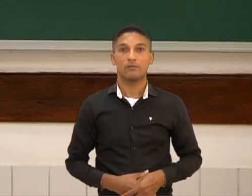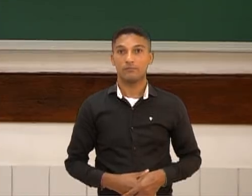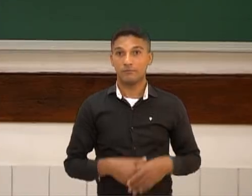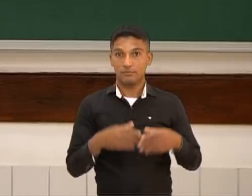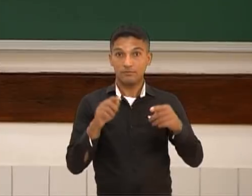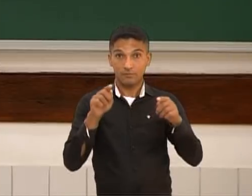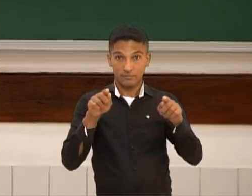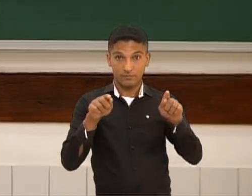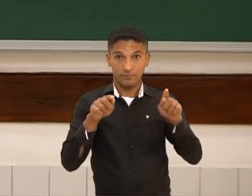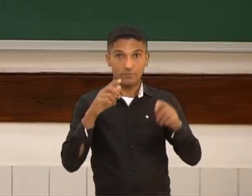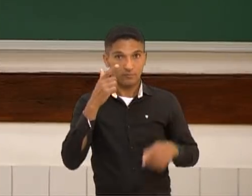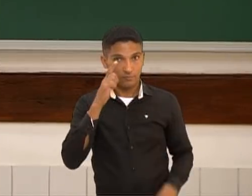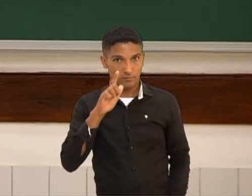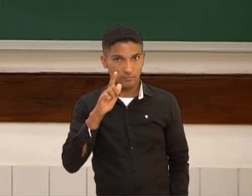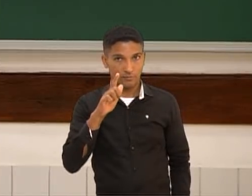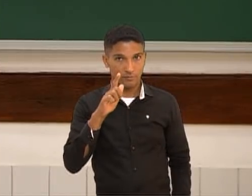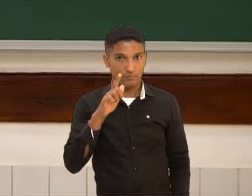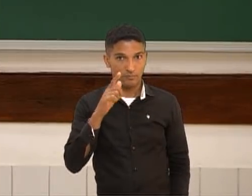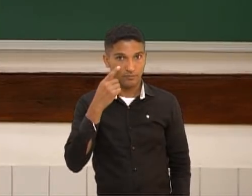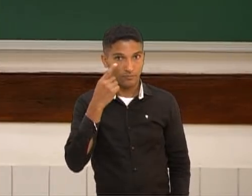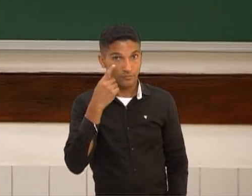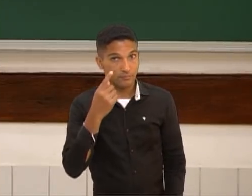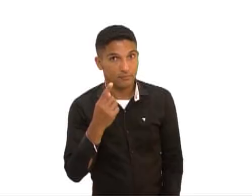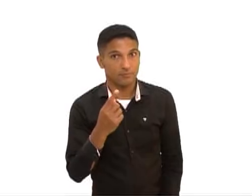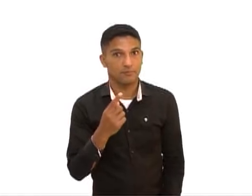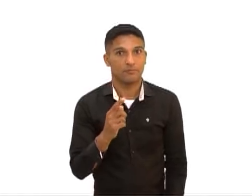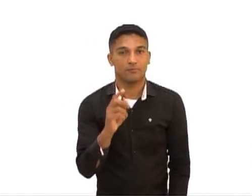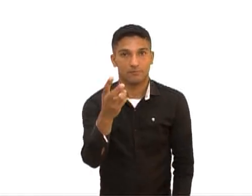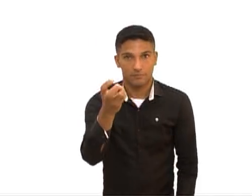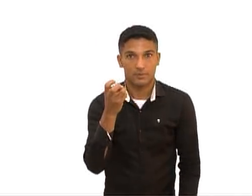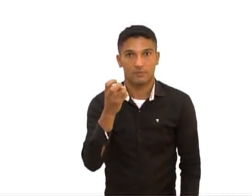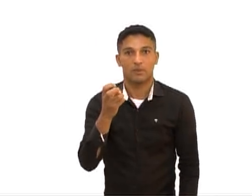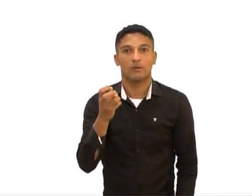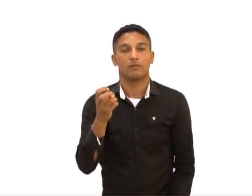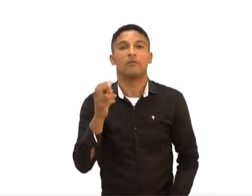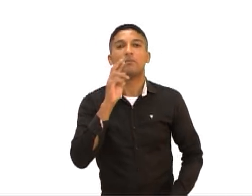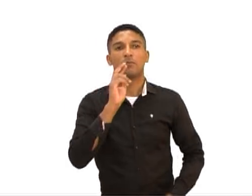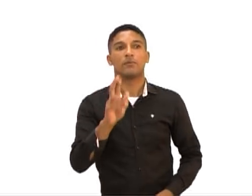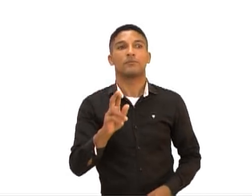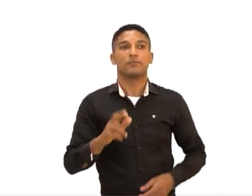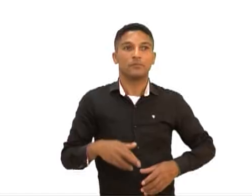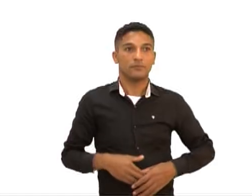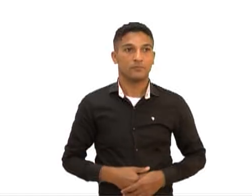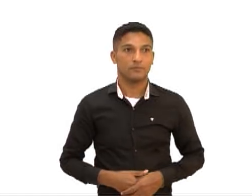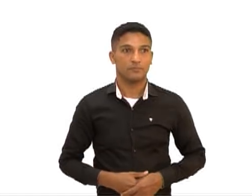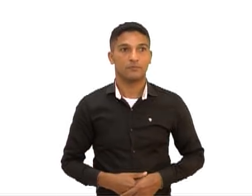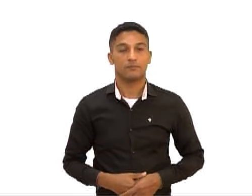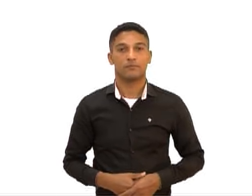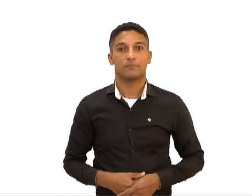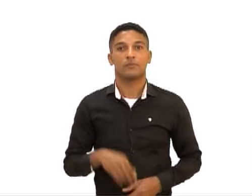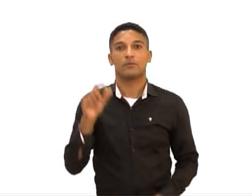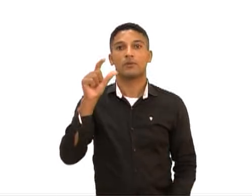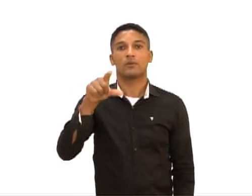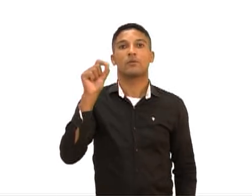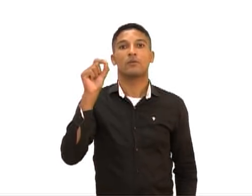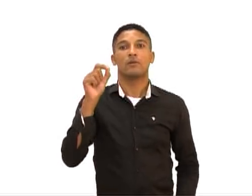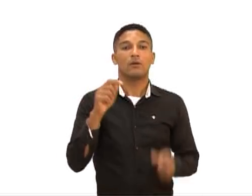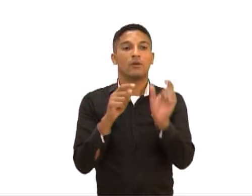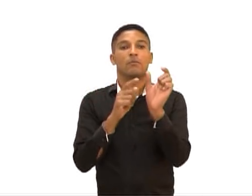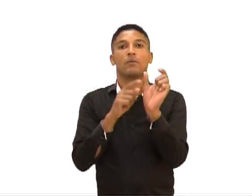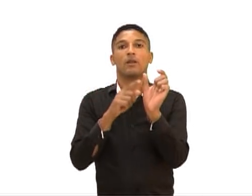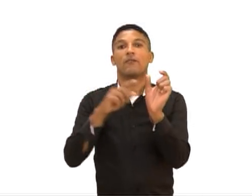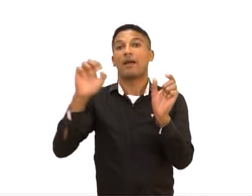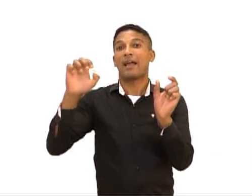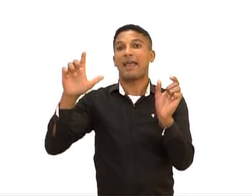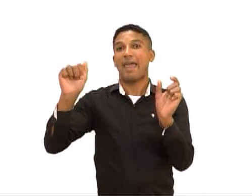E aí, pessoal, vamos ver então quem conseguiu captar ali, né, a resposta. Então, marcou ali a palavra